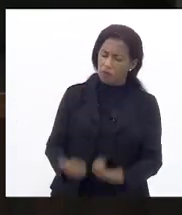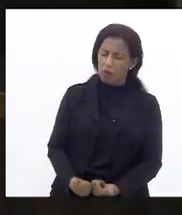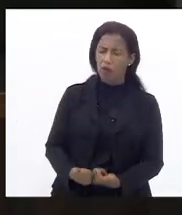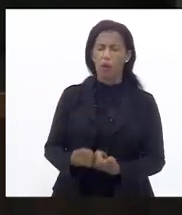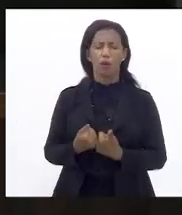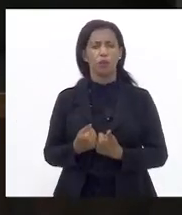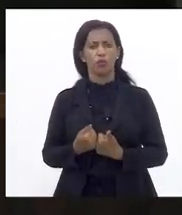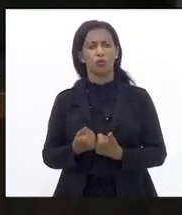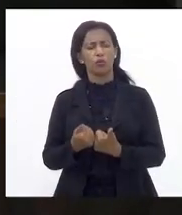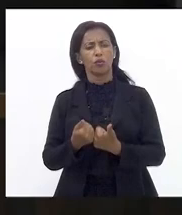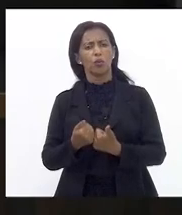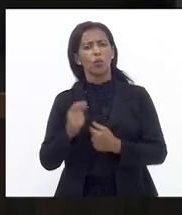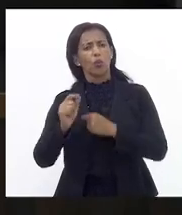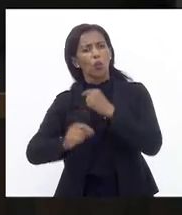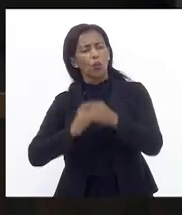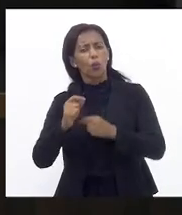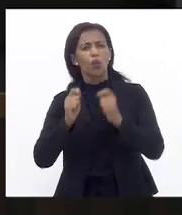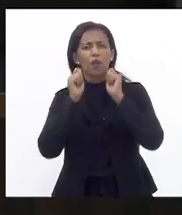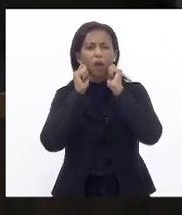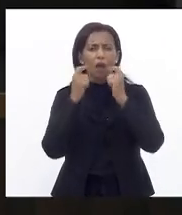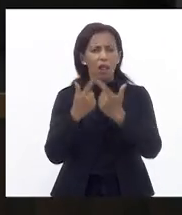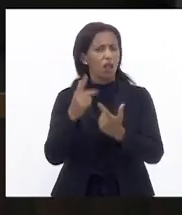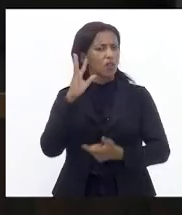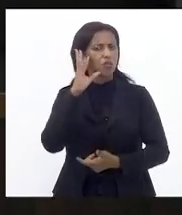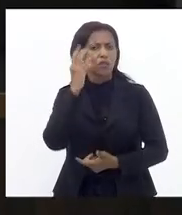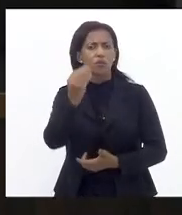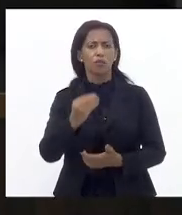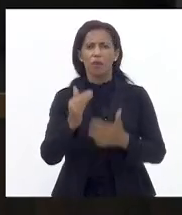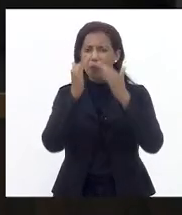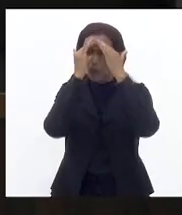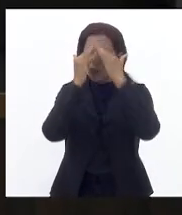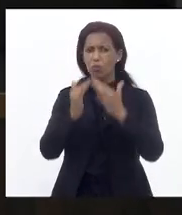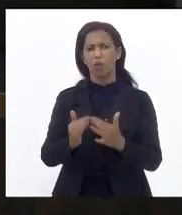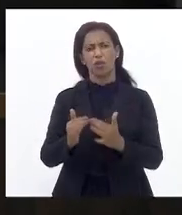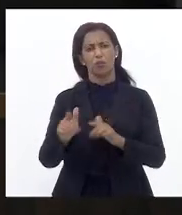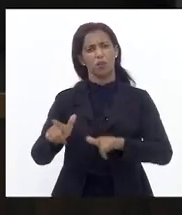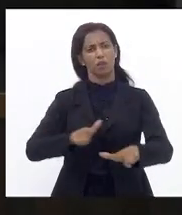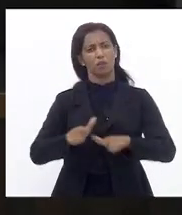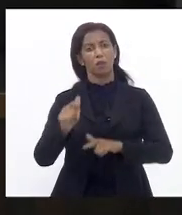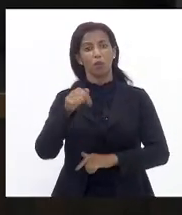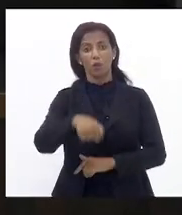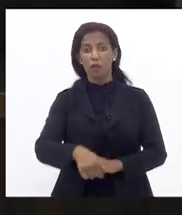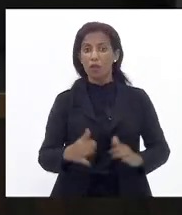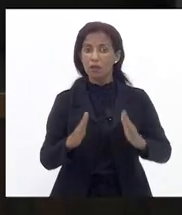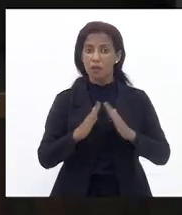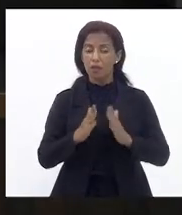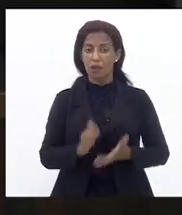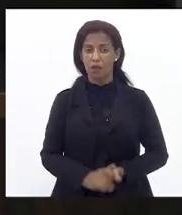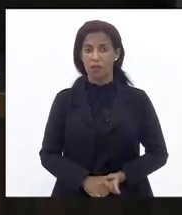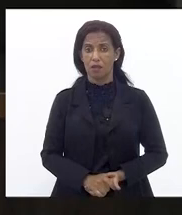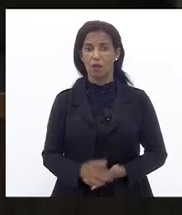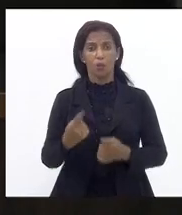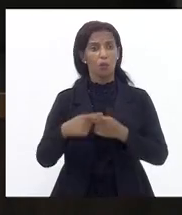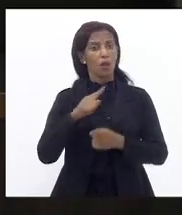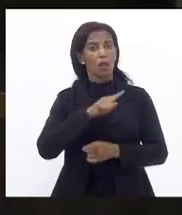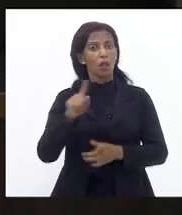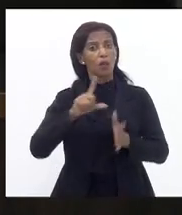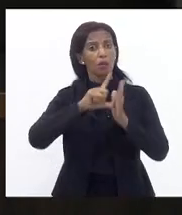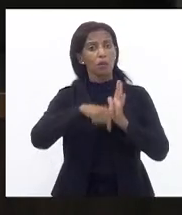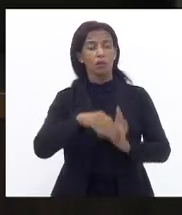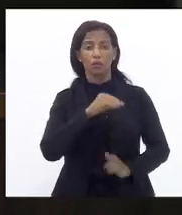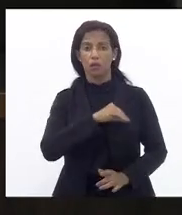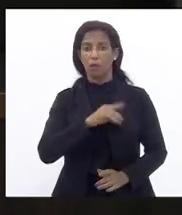vamos acolher o que diz o Parlamento é muito respeito aos servidores e essa casa que não atrasou o salário